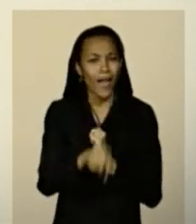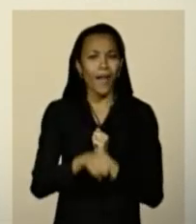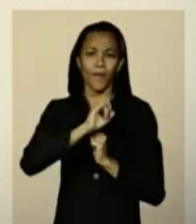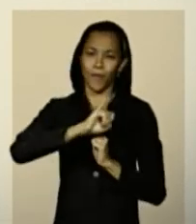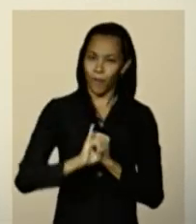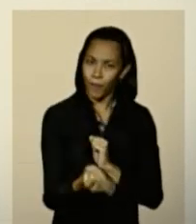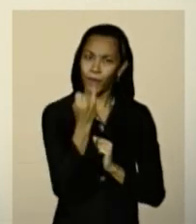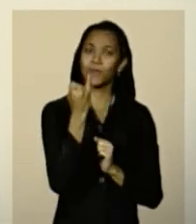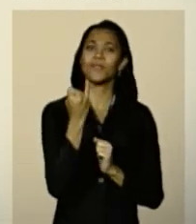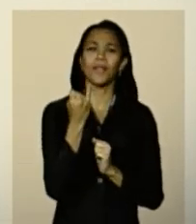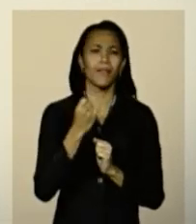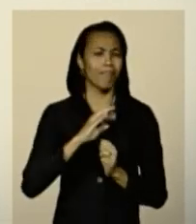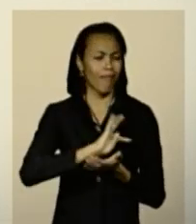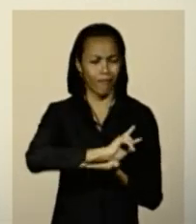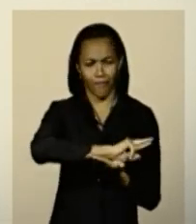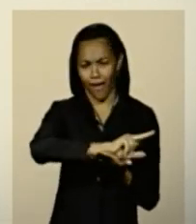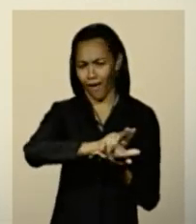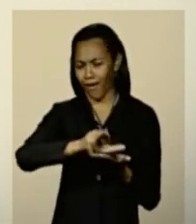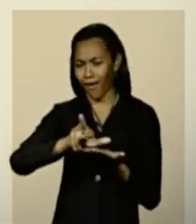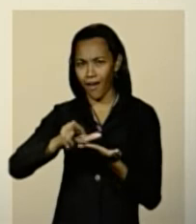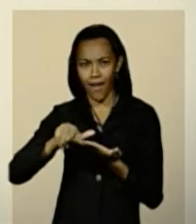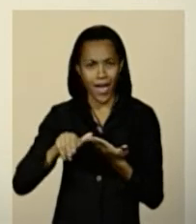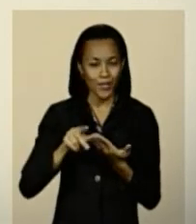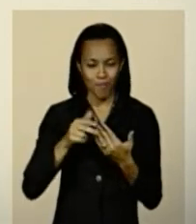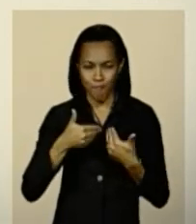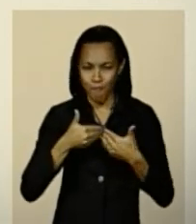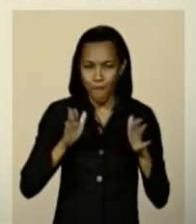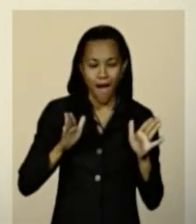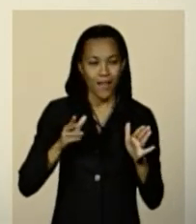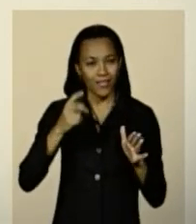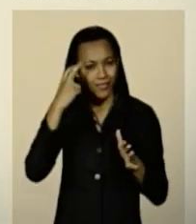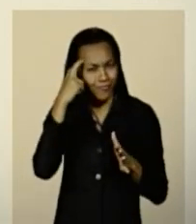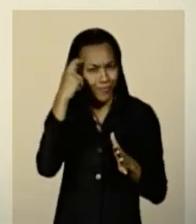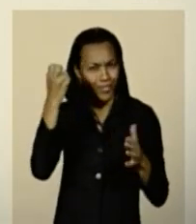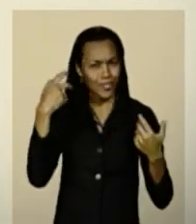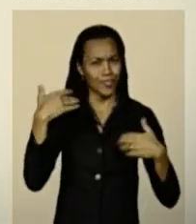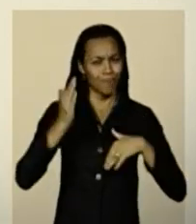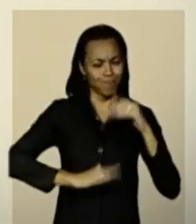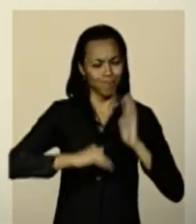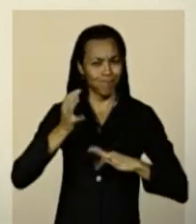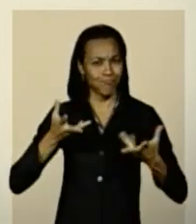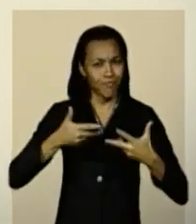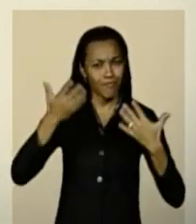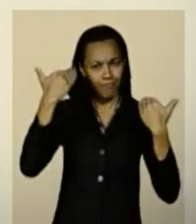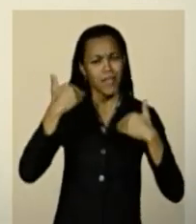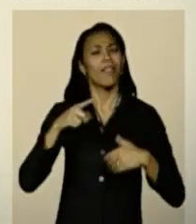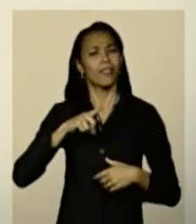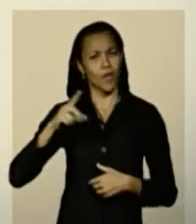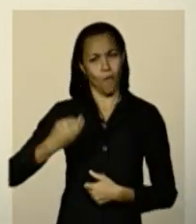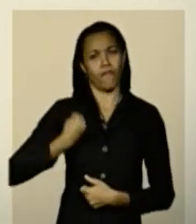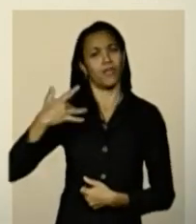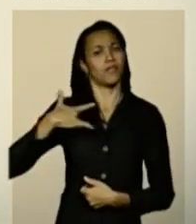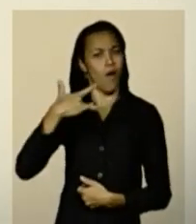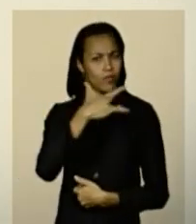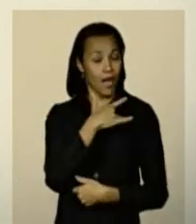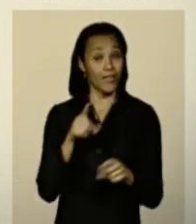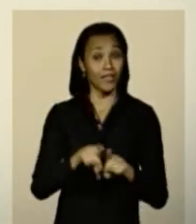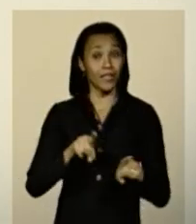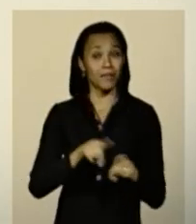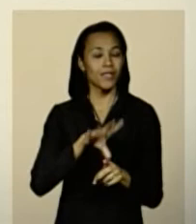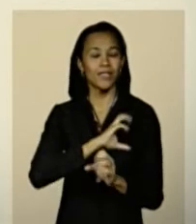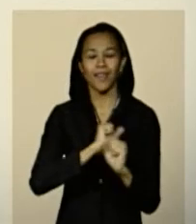oportunidade para muitos deles revelarem seus talentos terem uma vida mais saudável e se